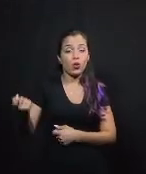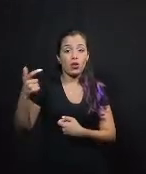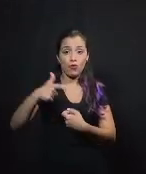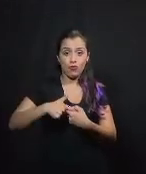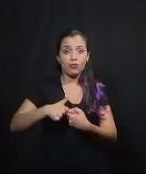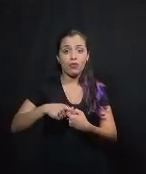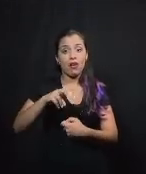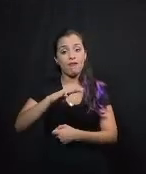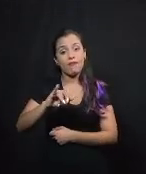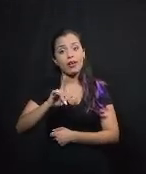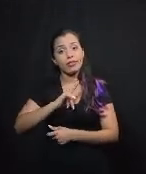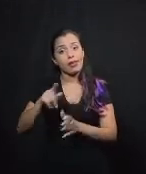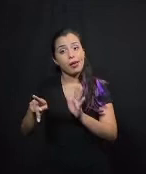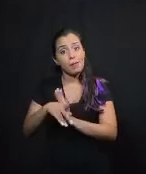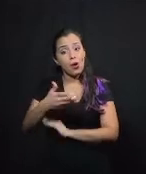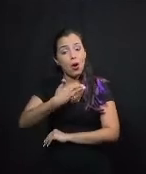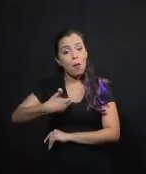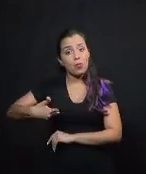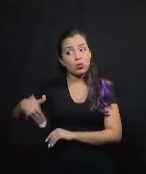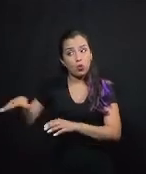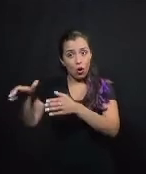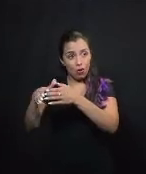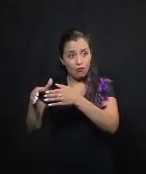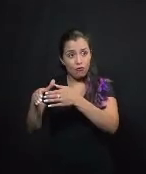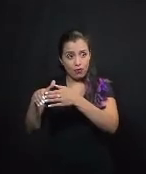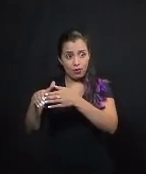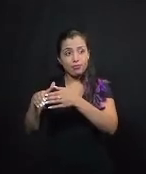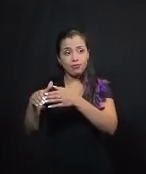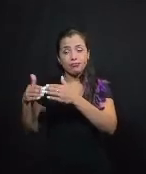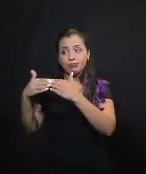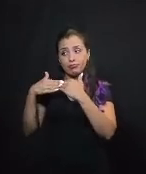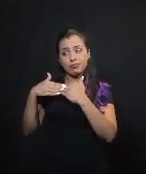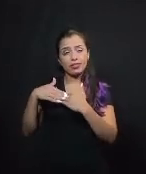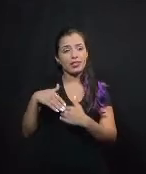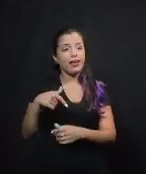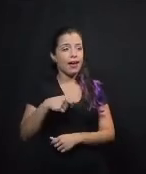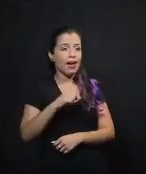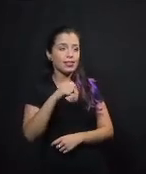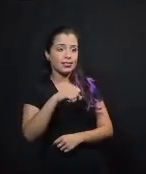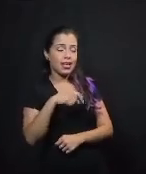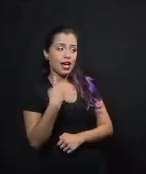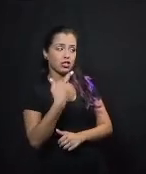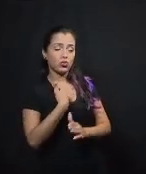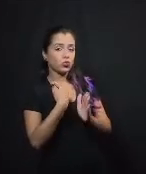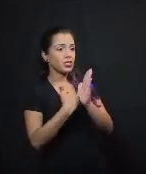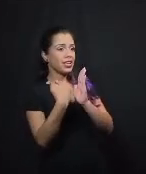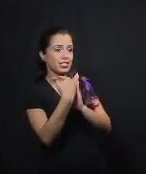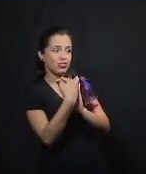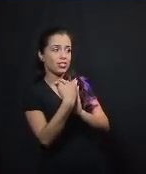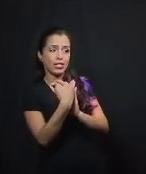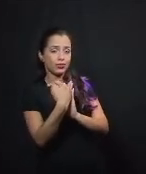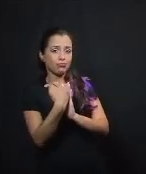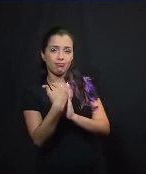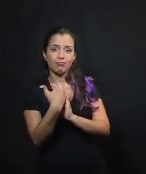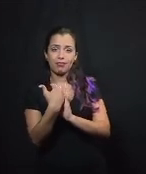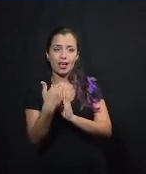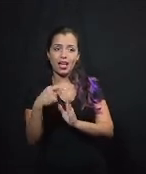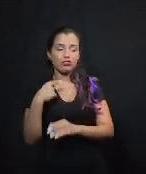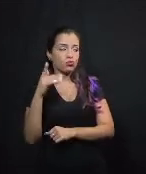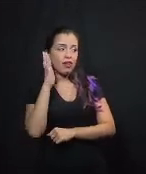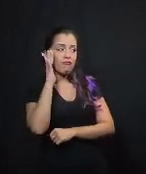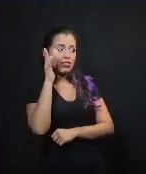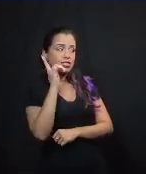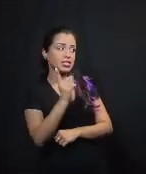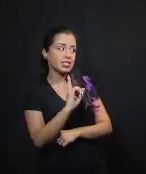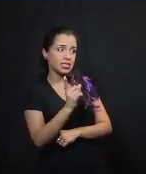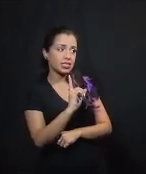do próprio governo, em relação... Não, acho que a gente não está exagerando nada. Realmente, não está fantasiando nada. Você quer